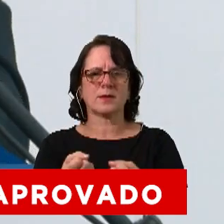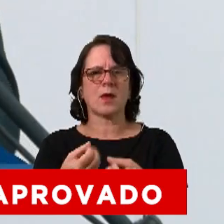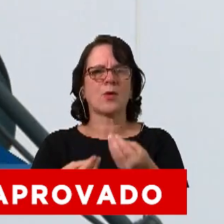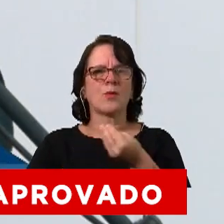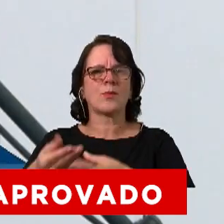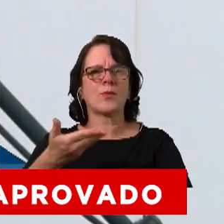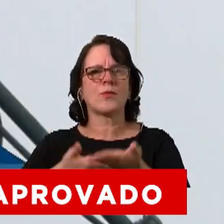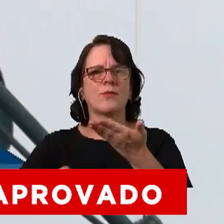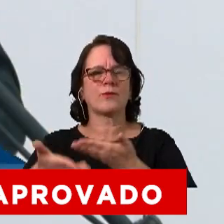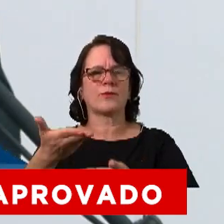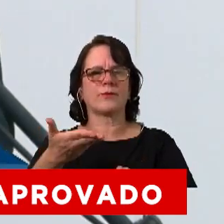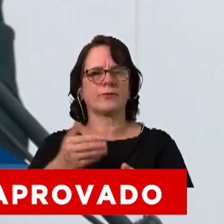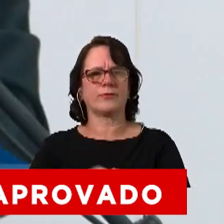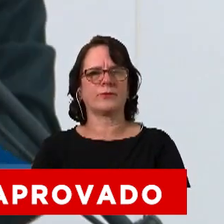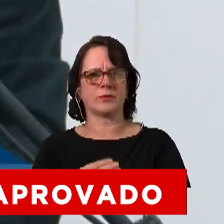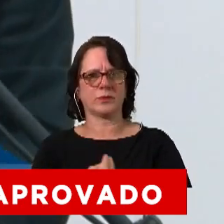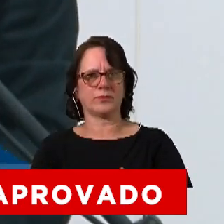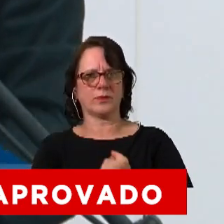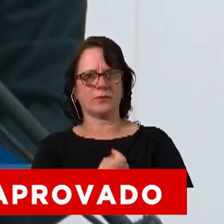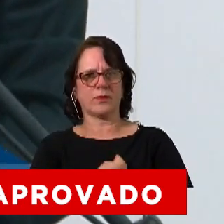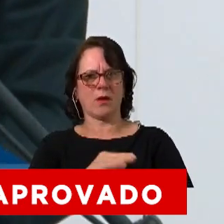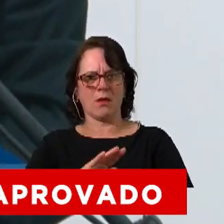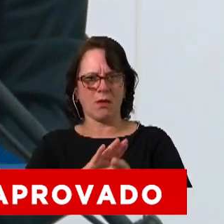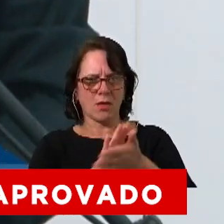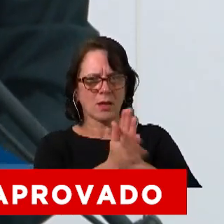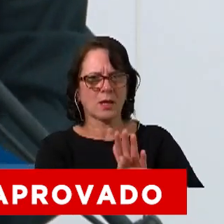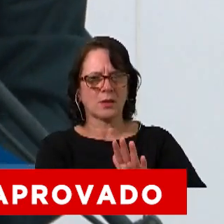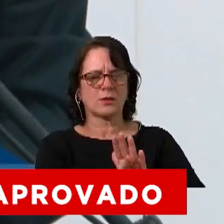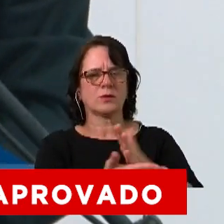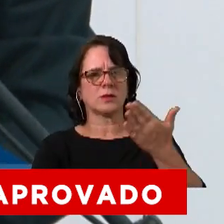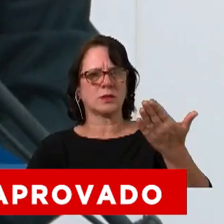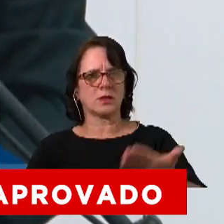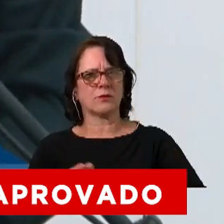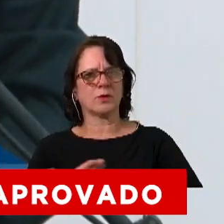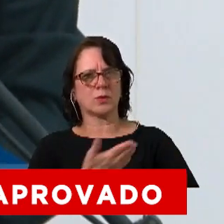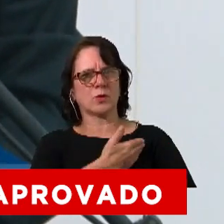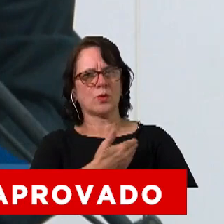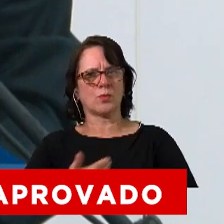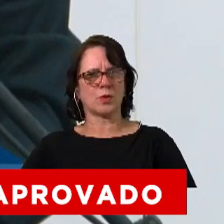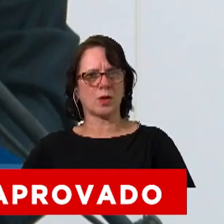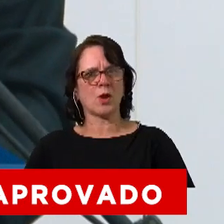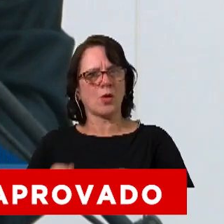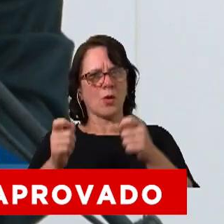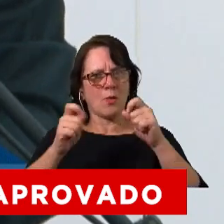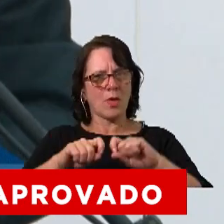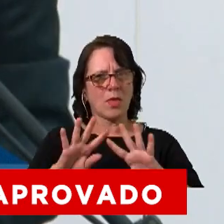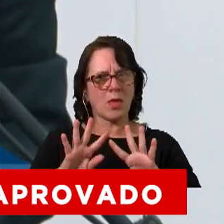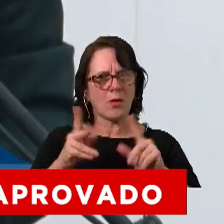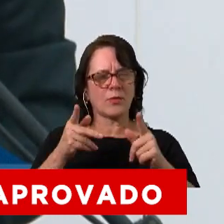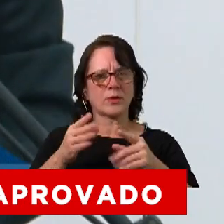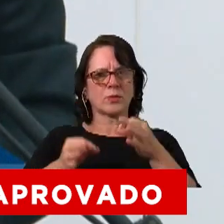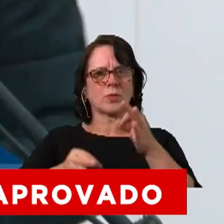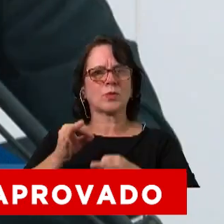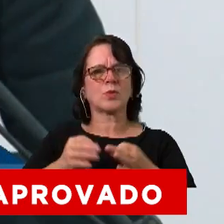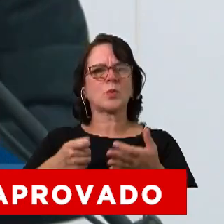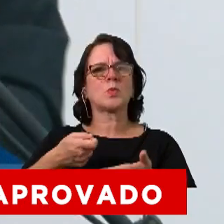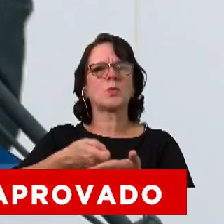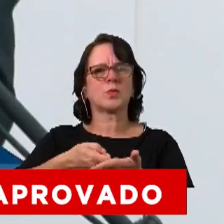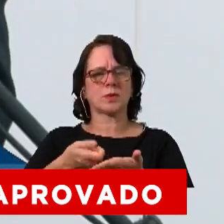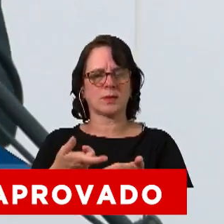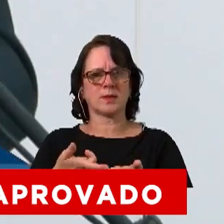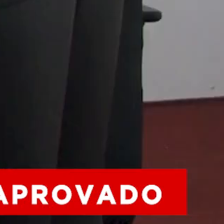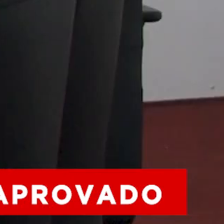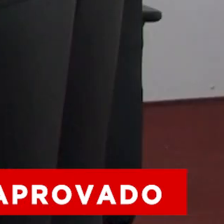essa destruição, com massacre ao servidor público, se podemos resolver de uma forma jurídica simples. Se